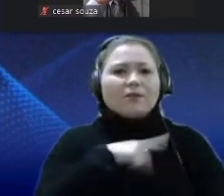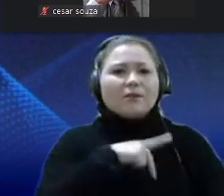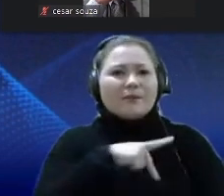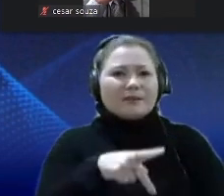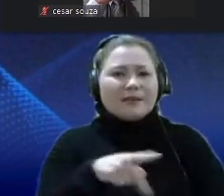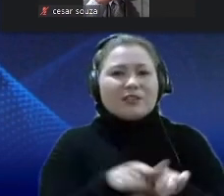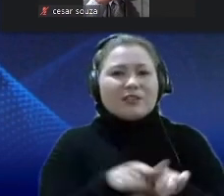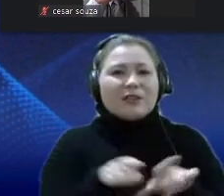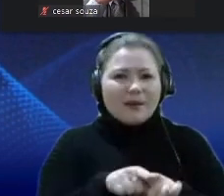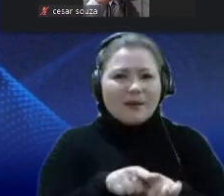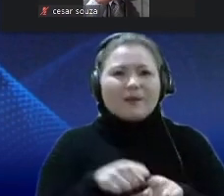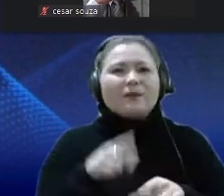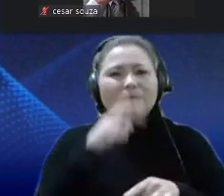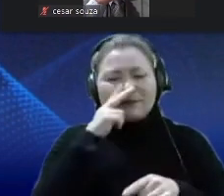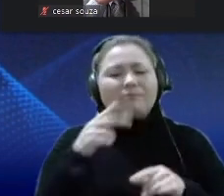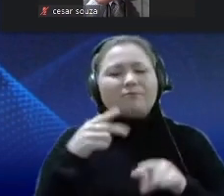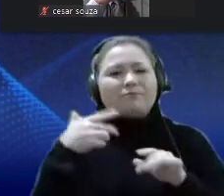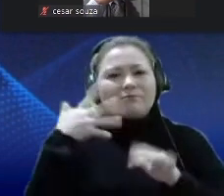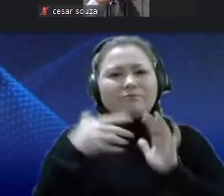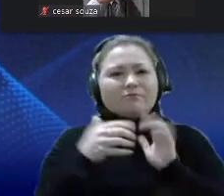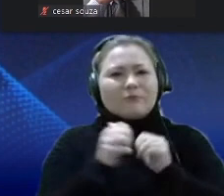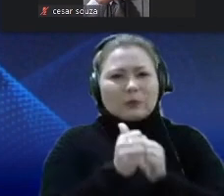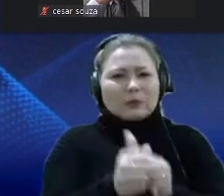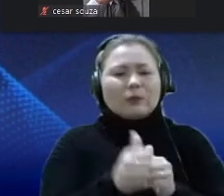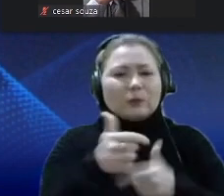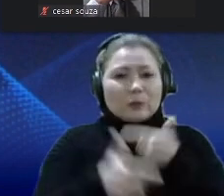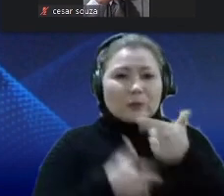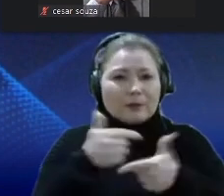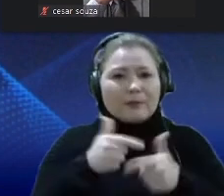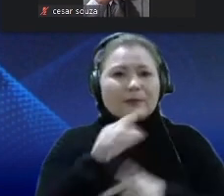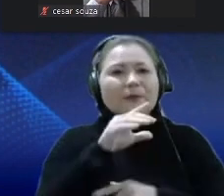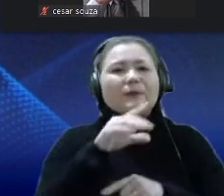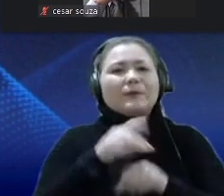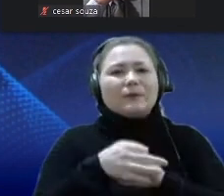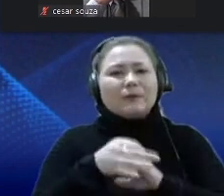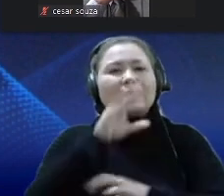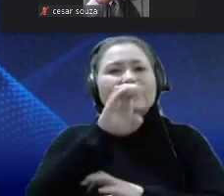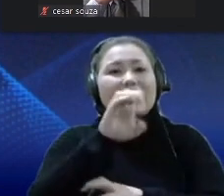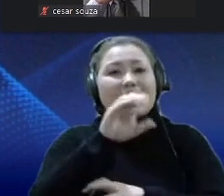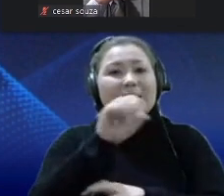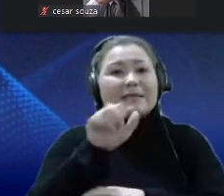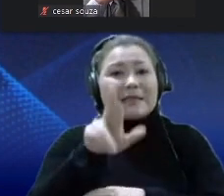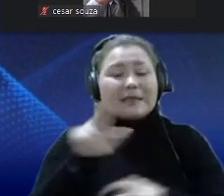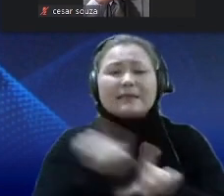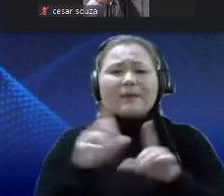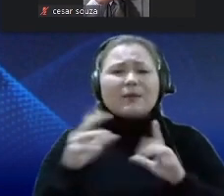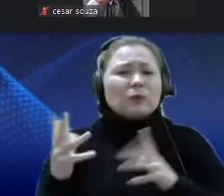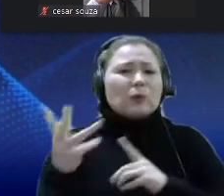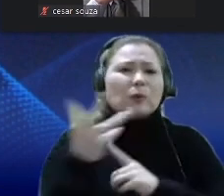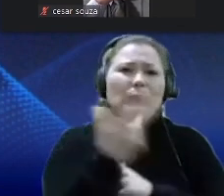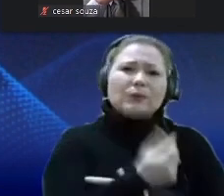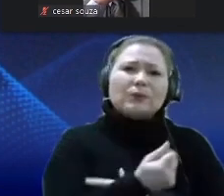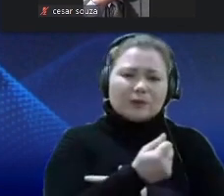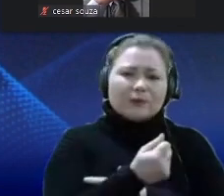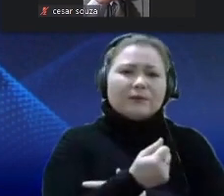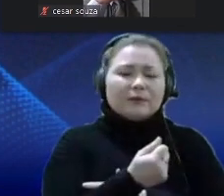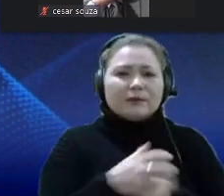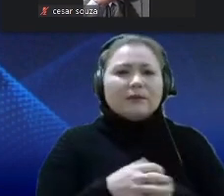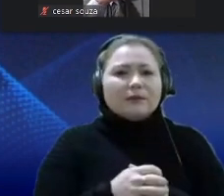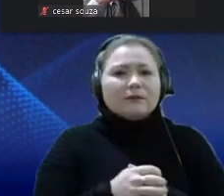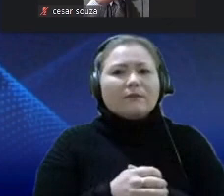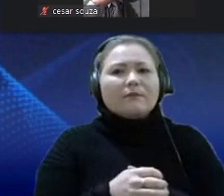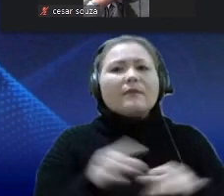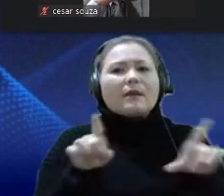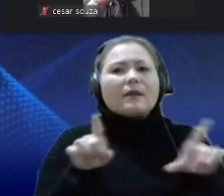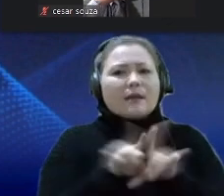também do painel, o condutor dos trabalhos, doutor César Souza, e a todos os demais que